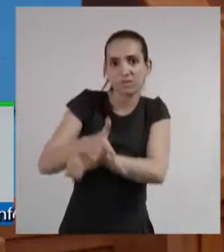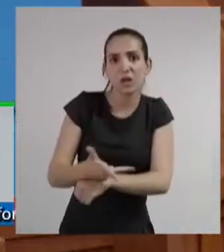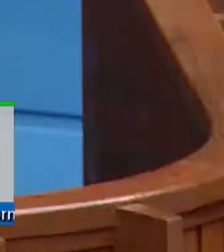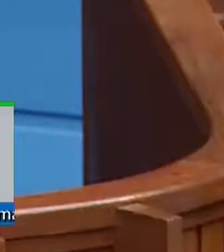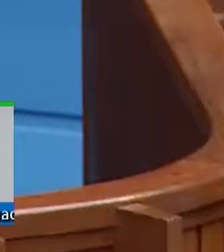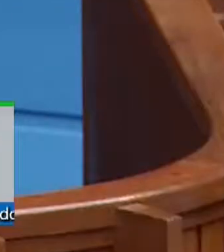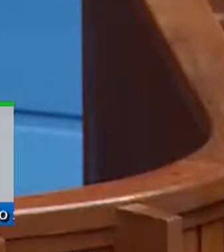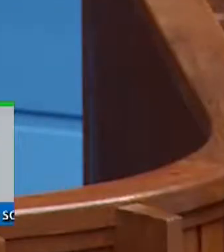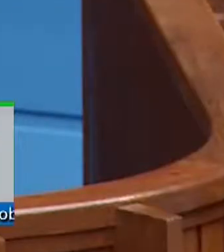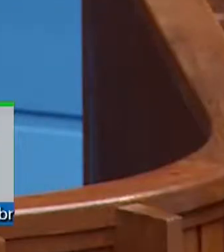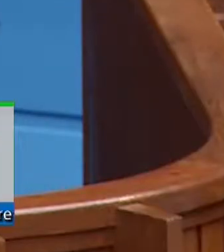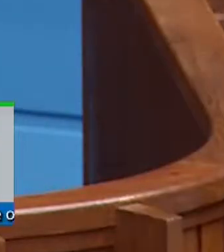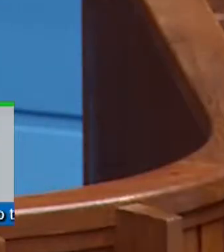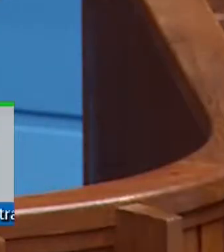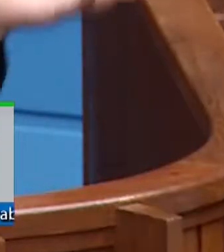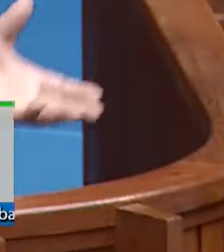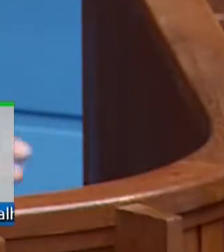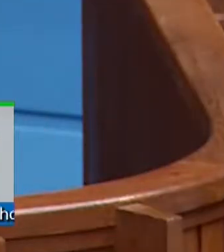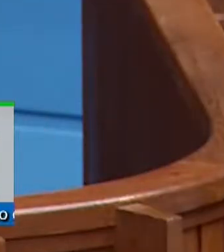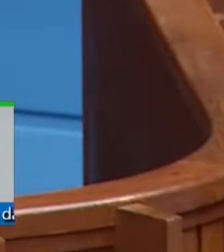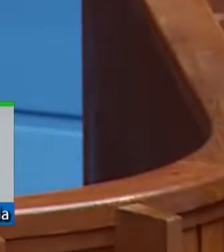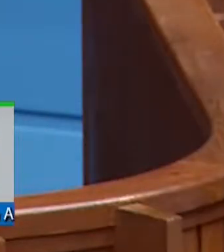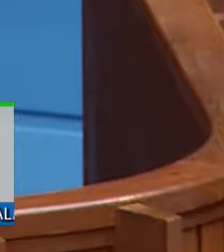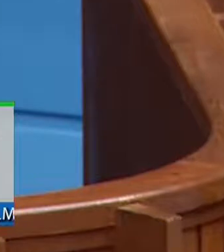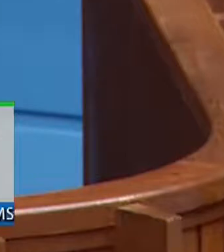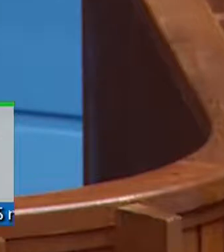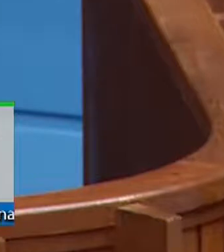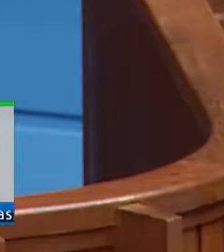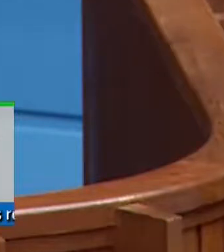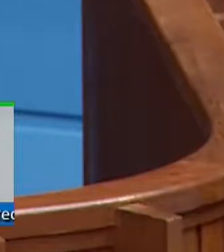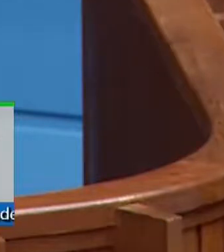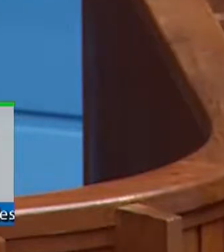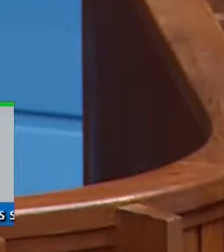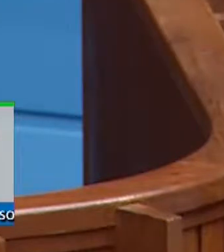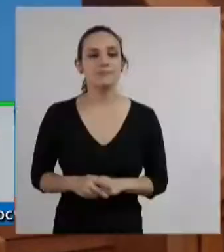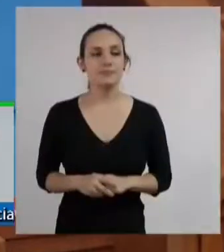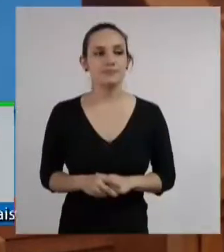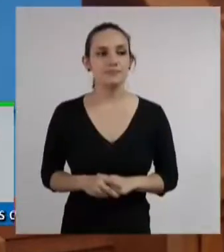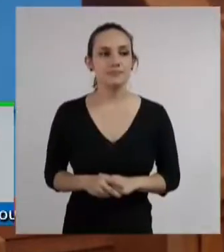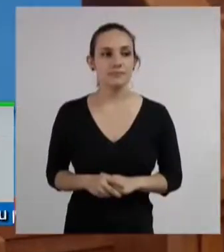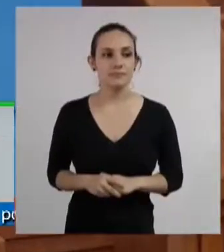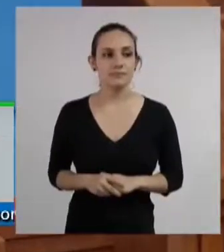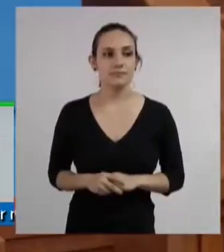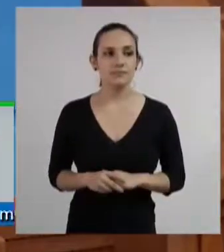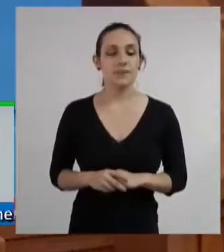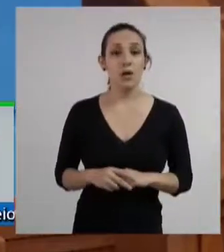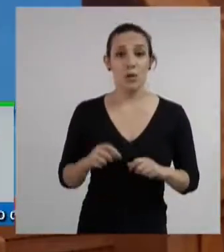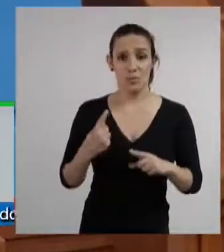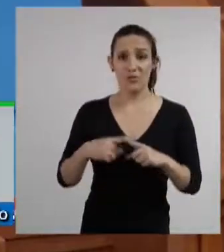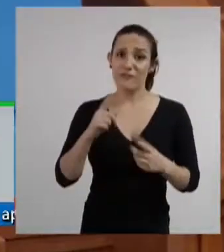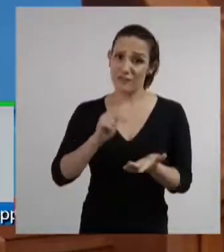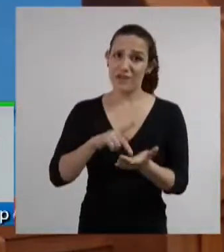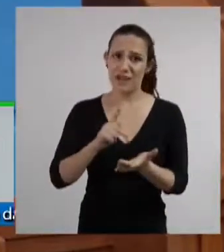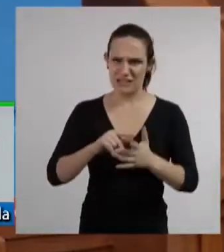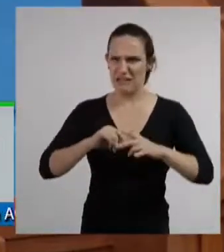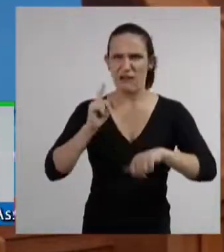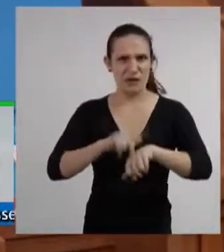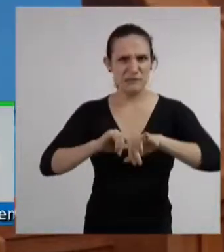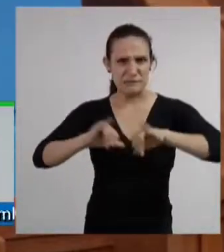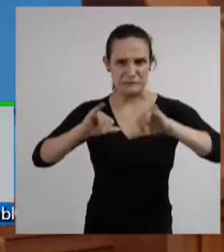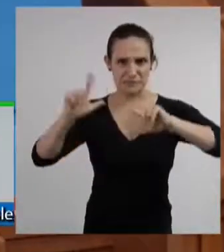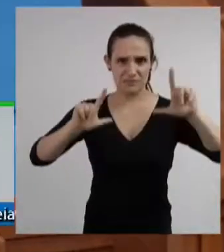a água do Rio da Prata Barrenta no mundo inteiro, certo? Isso atinge e denigra a imagem de Mato Grosso do Sul.